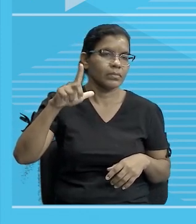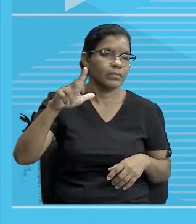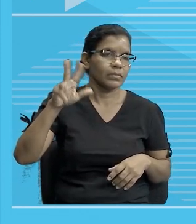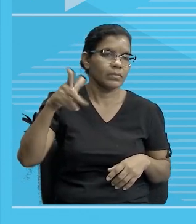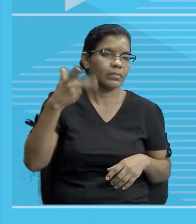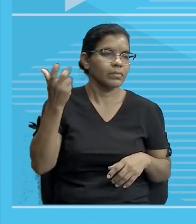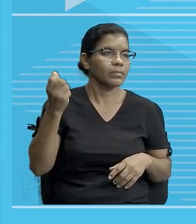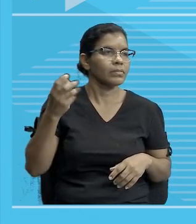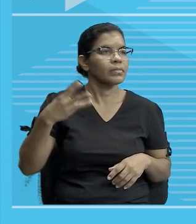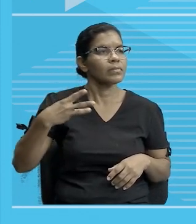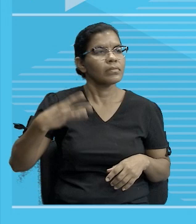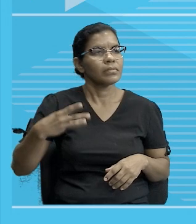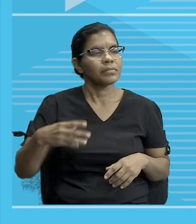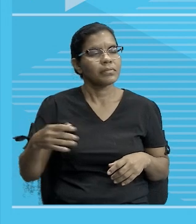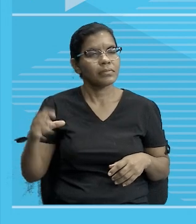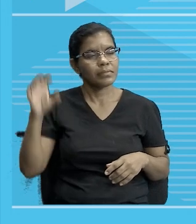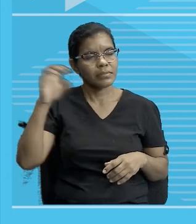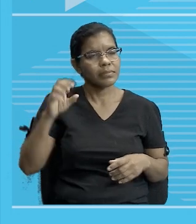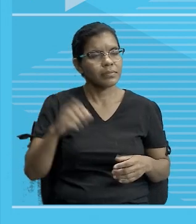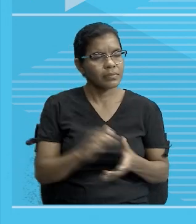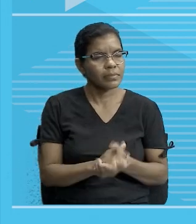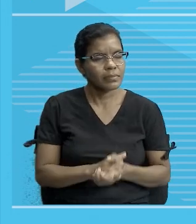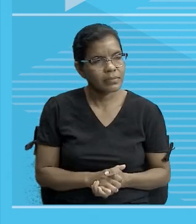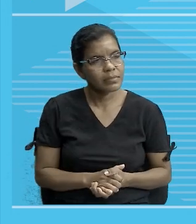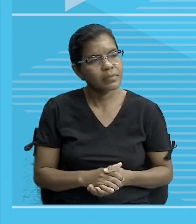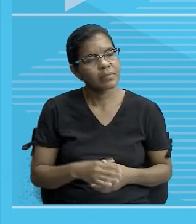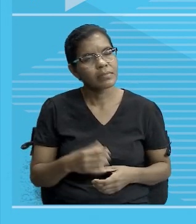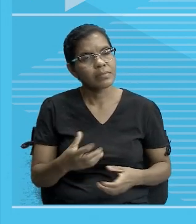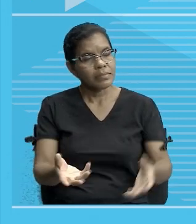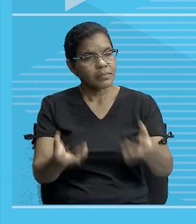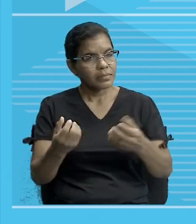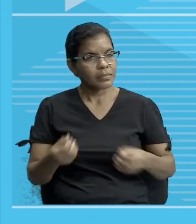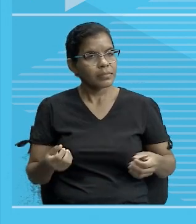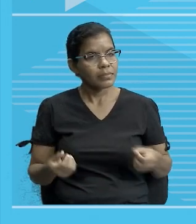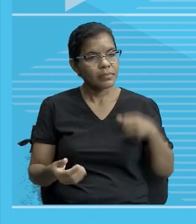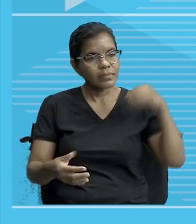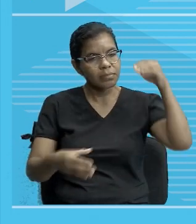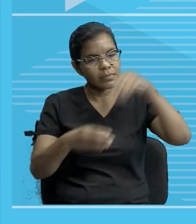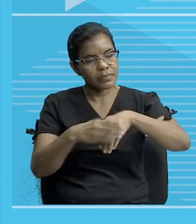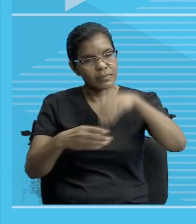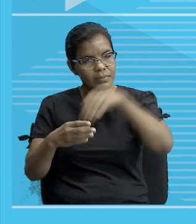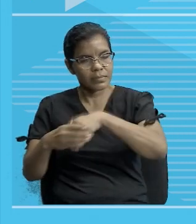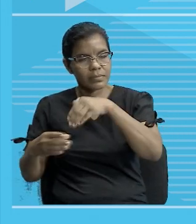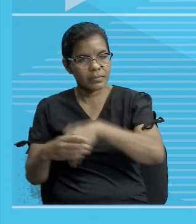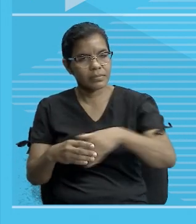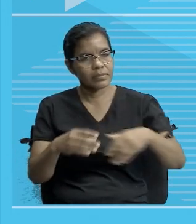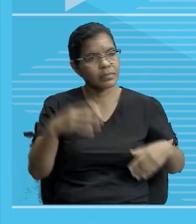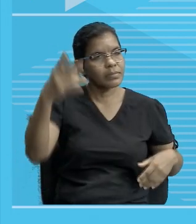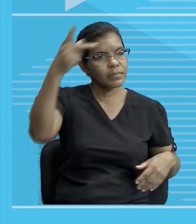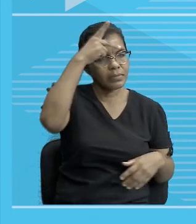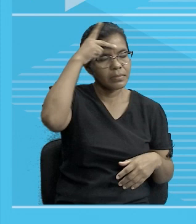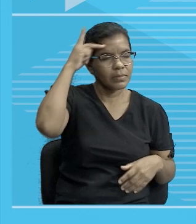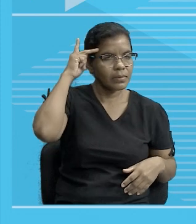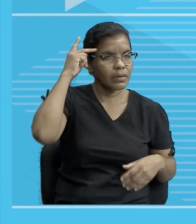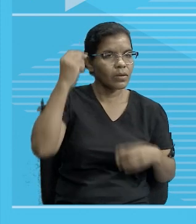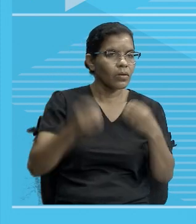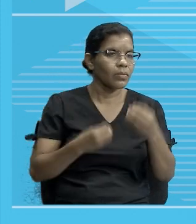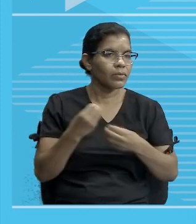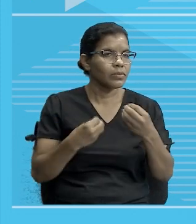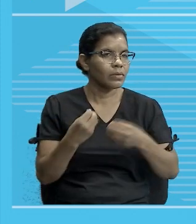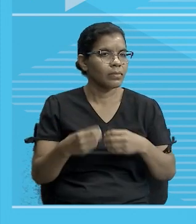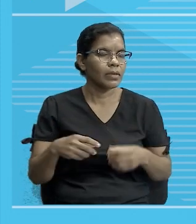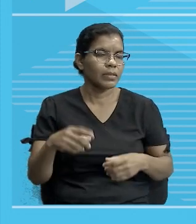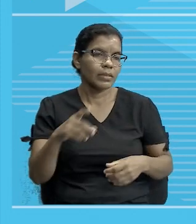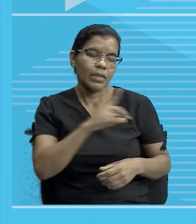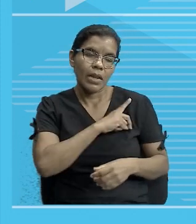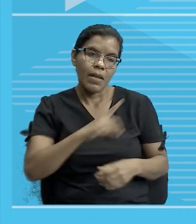disse: não, nós queremos uma votação é por cabeça. Como nós temos mais deputados do que vocês, nós não